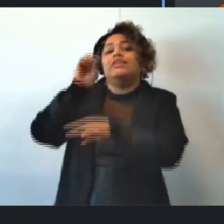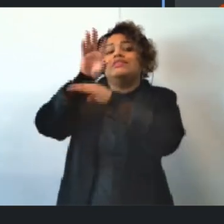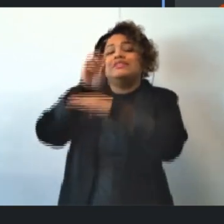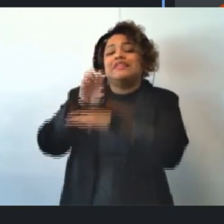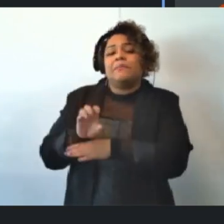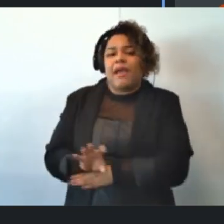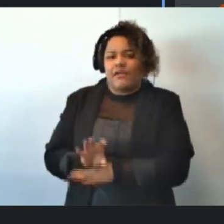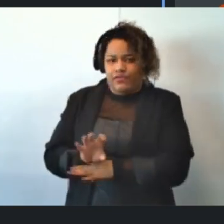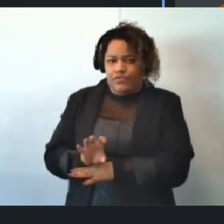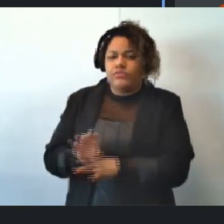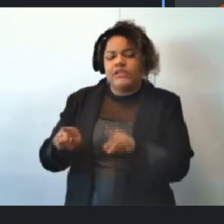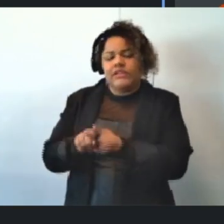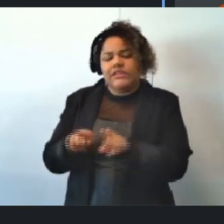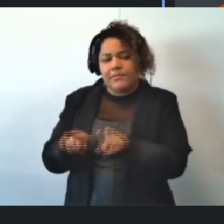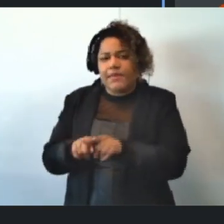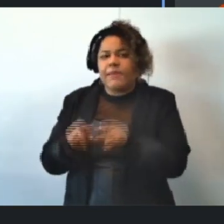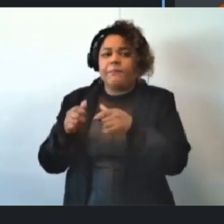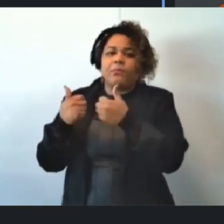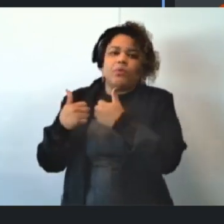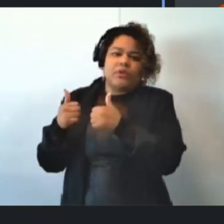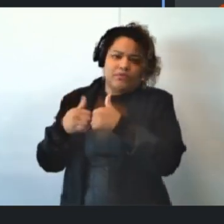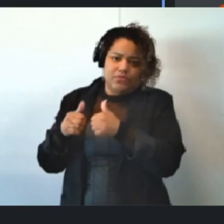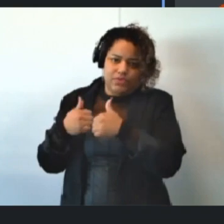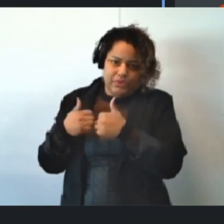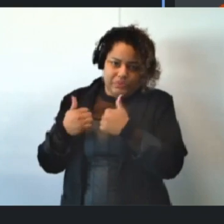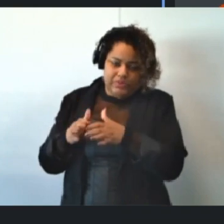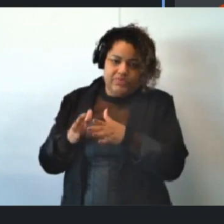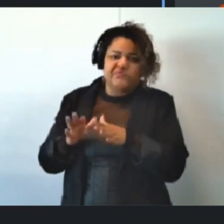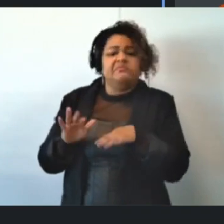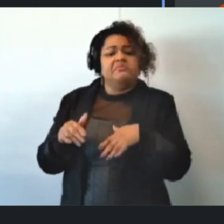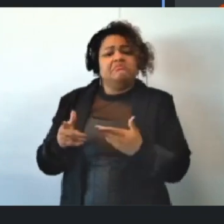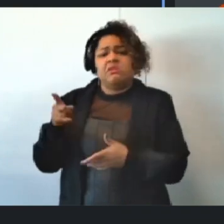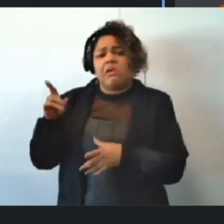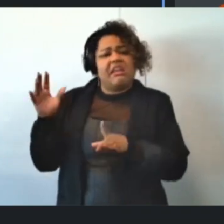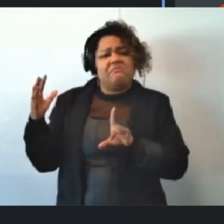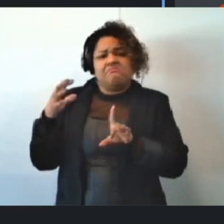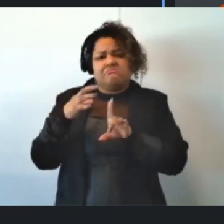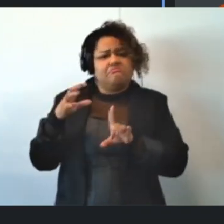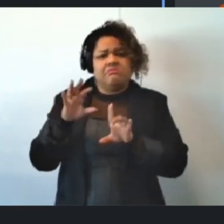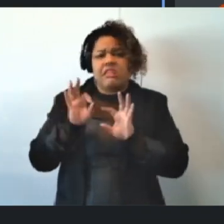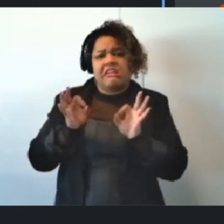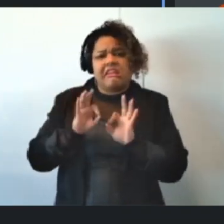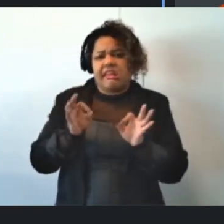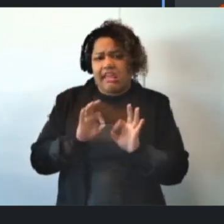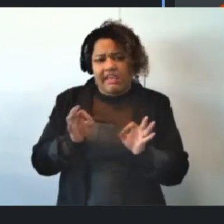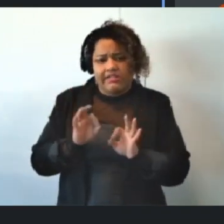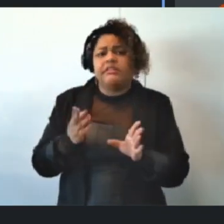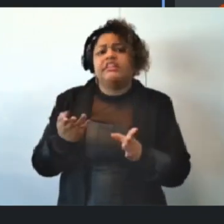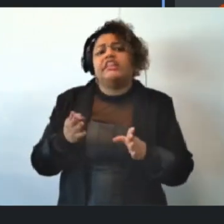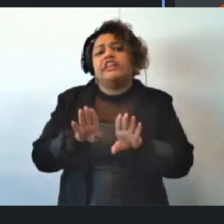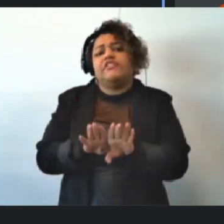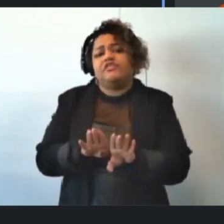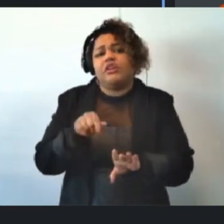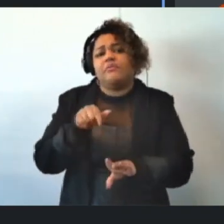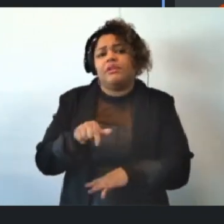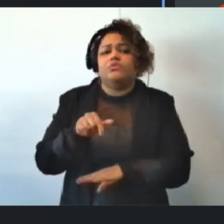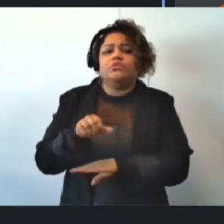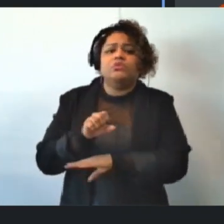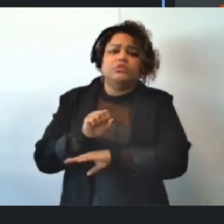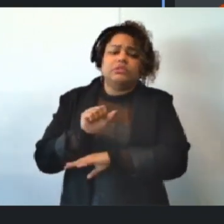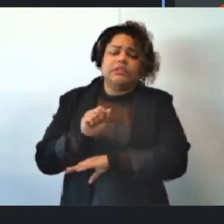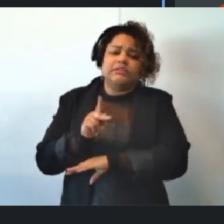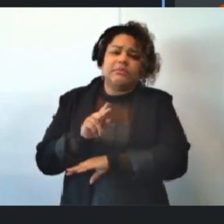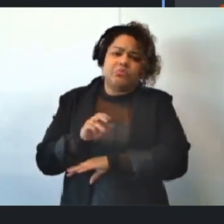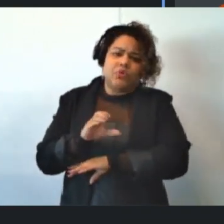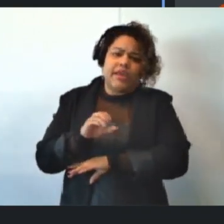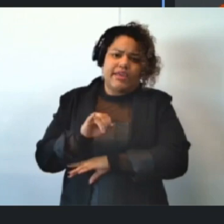questão de transporte público. Então, assim, ela não interfere em absolutamente nada no fechamento da Rua Sapucaí.